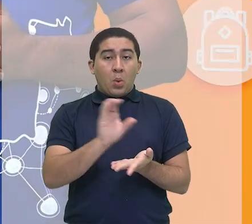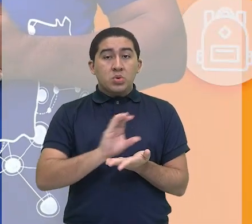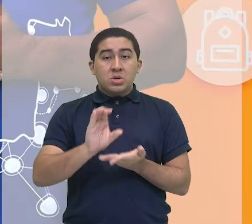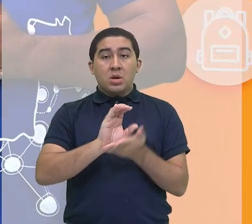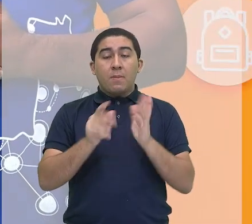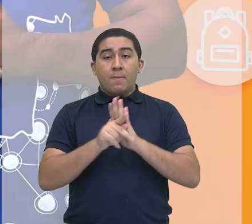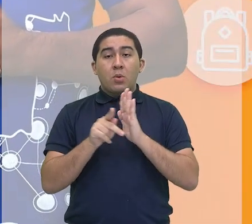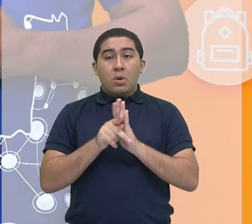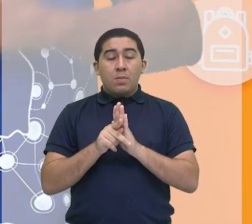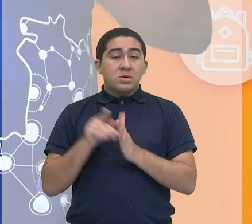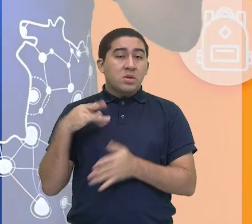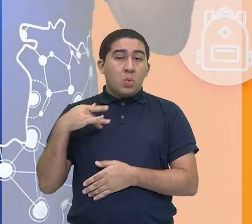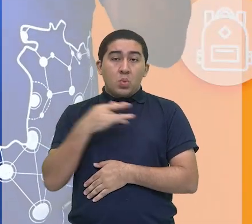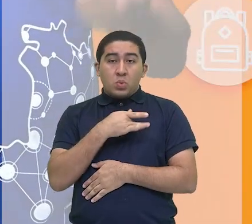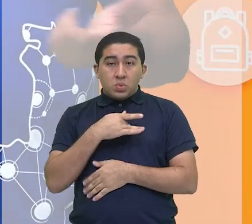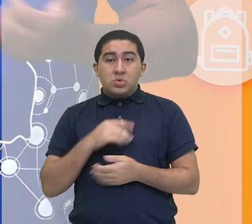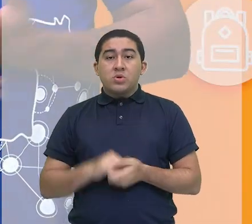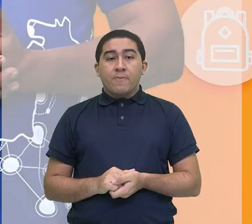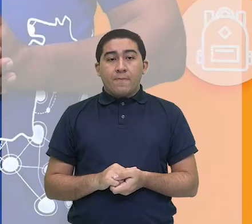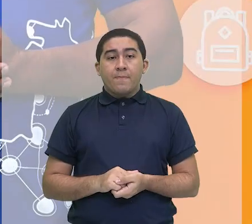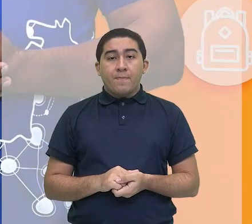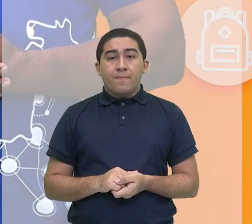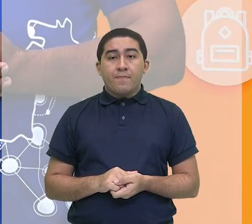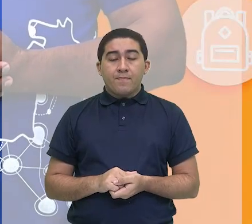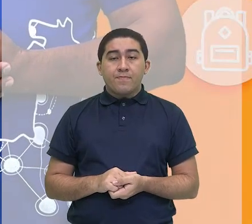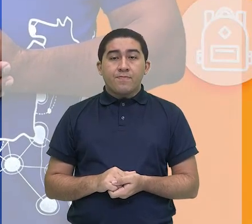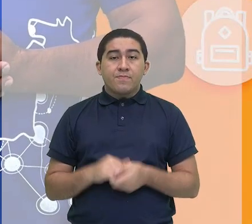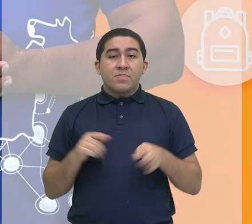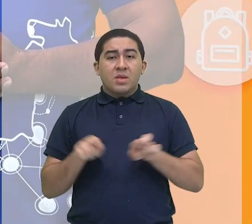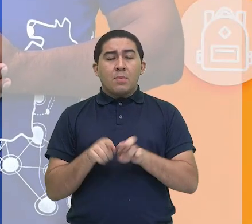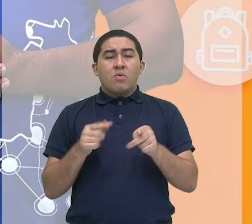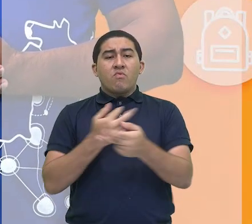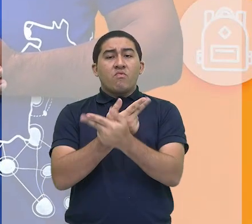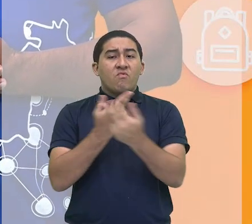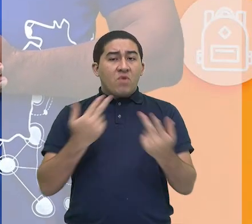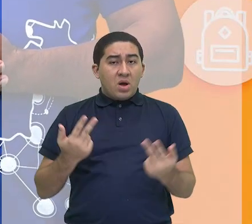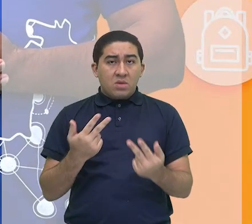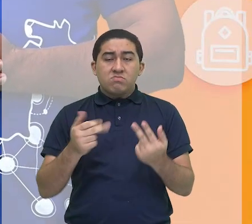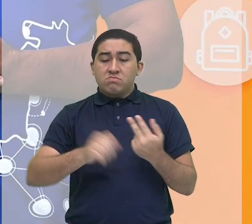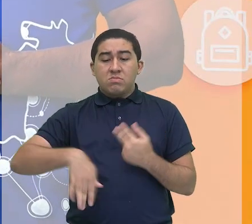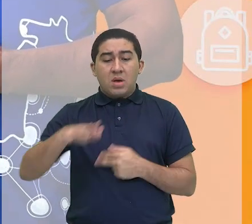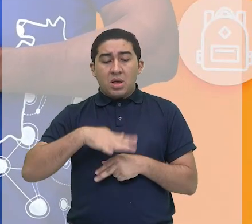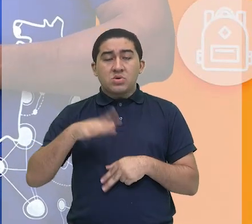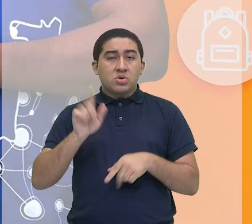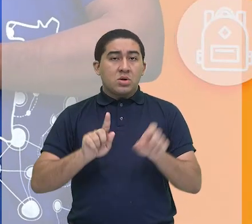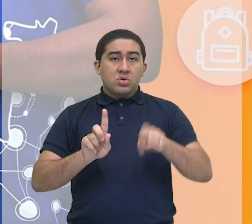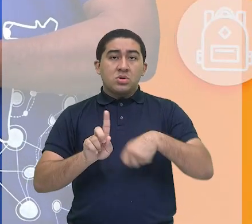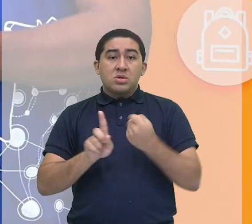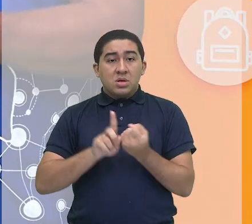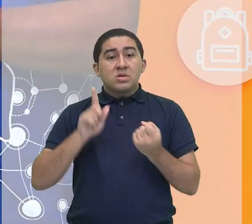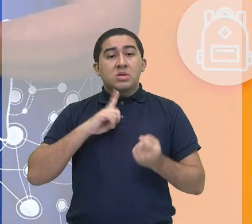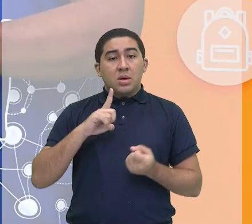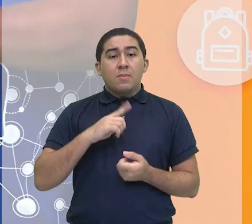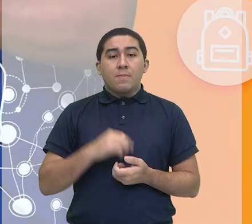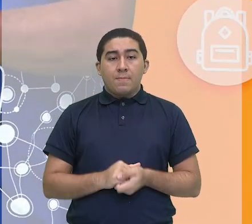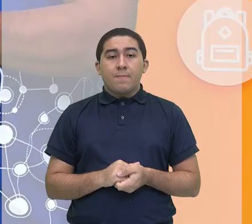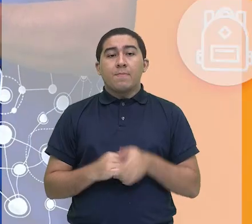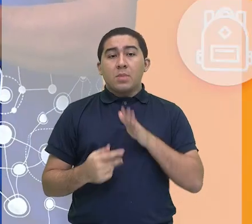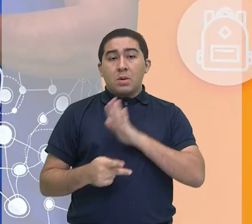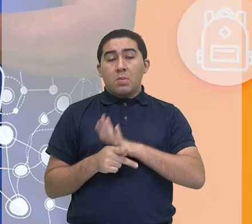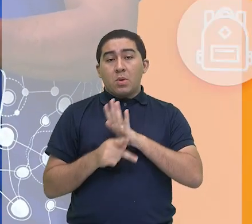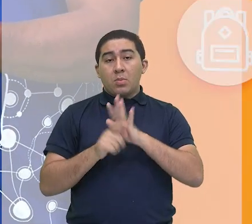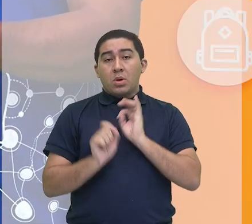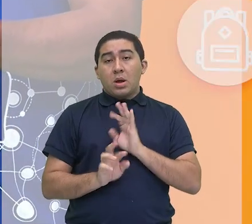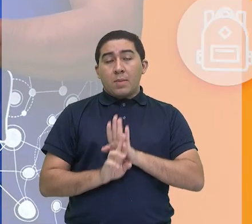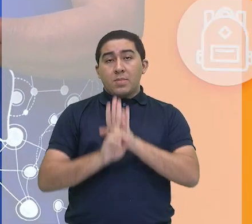na saúde, né, conselhos em vários campos, né, da sociedade, né? Nós temos hoje os conselhos que